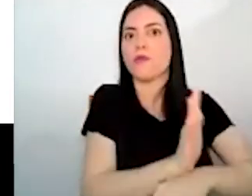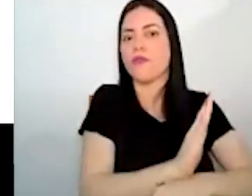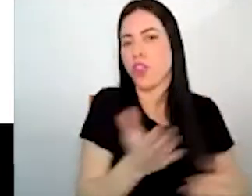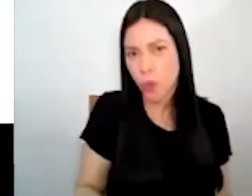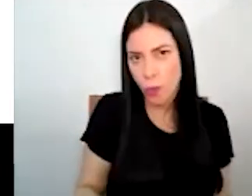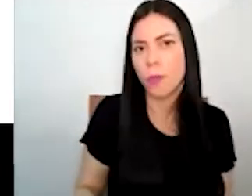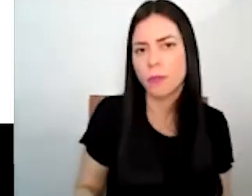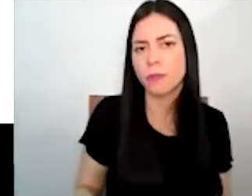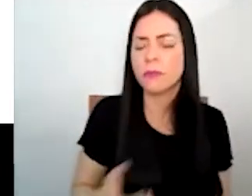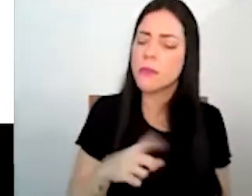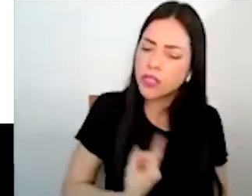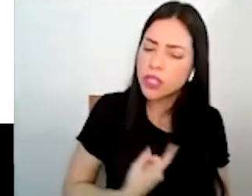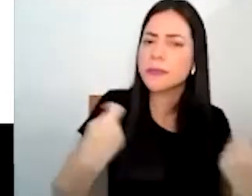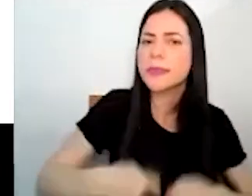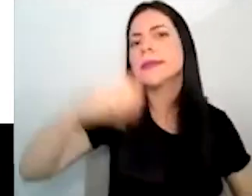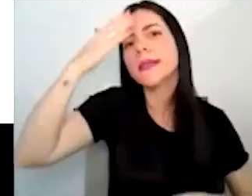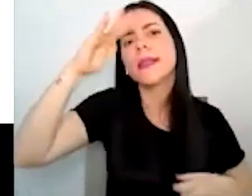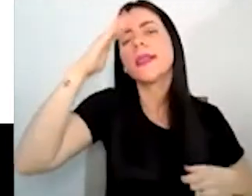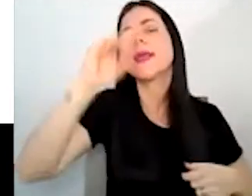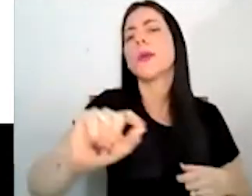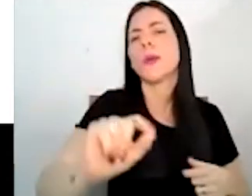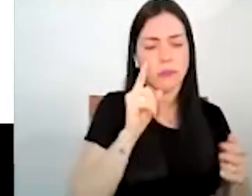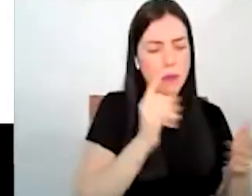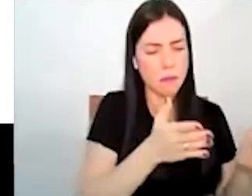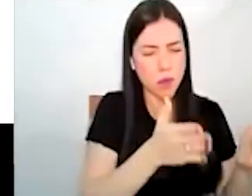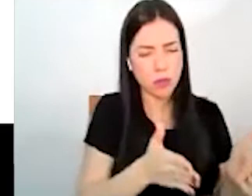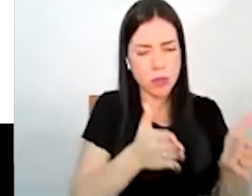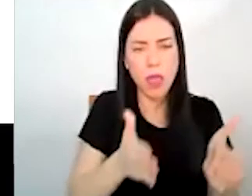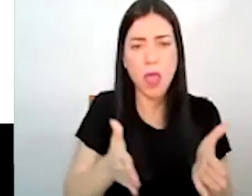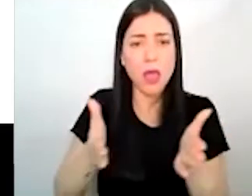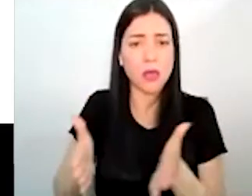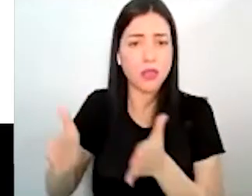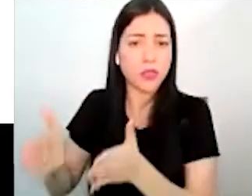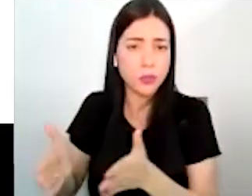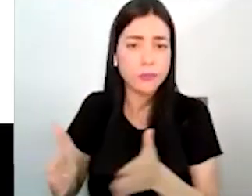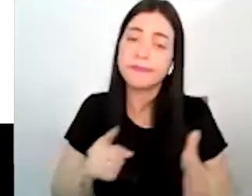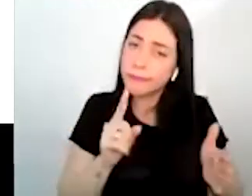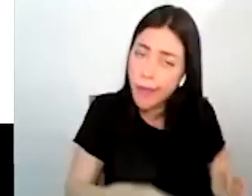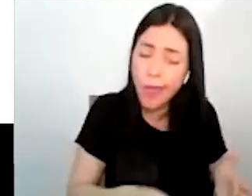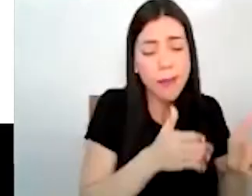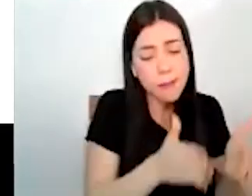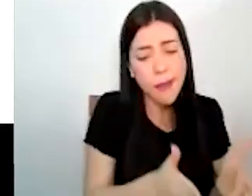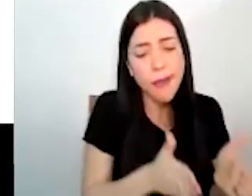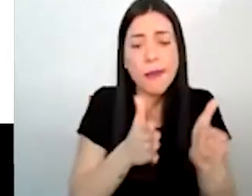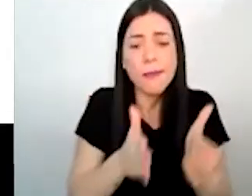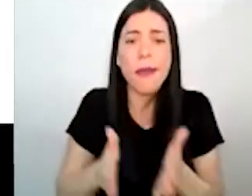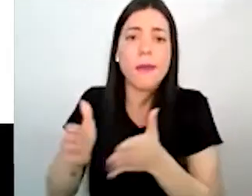esse processo de compreender alguma coisa é um processo muito fragmentado, né?